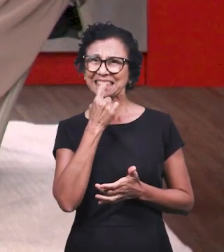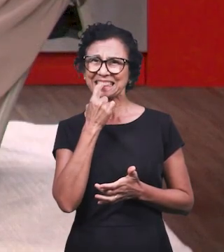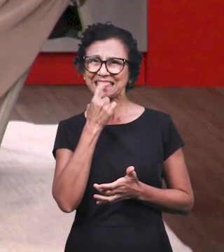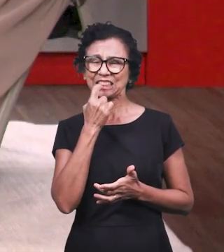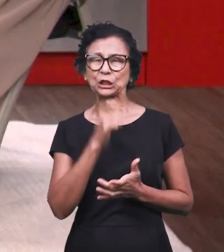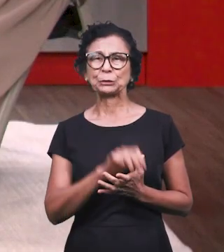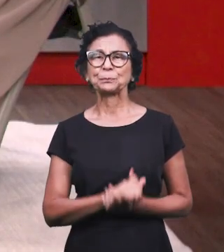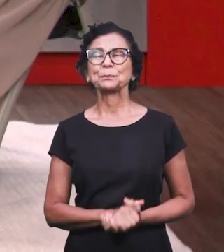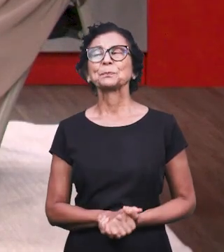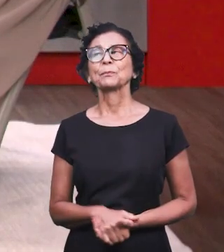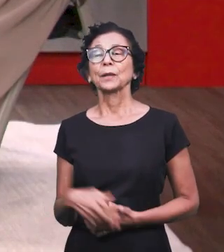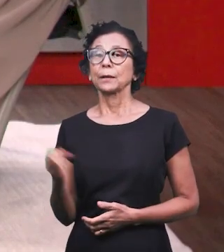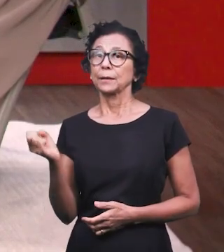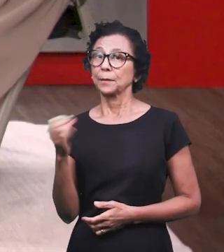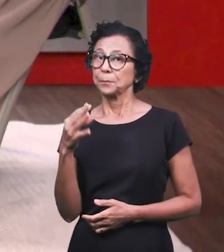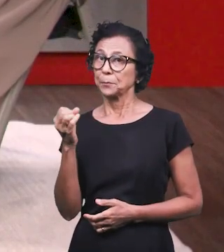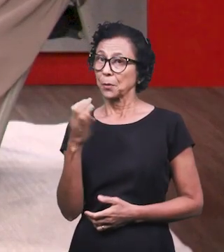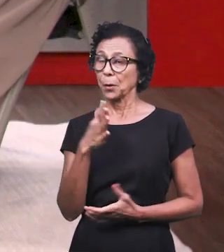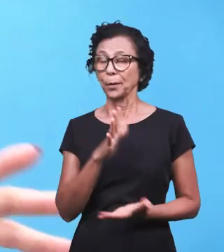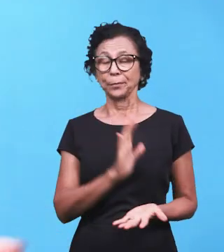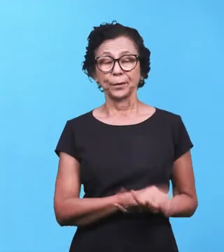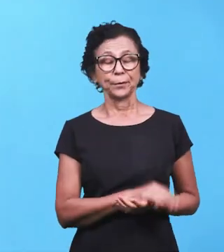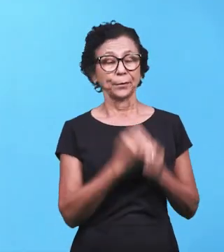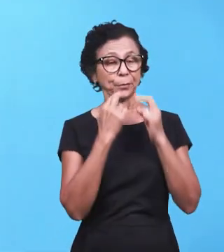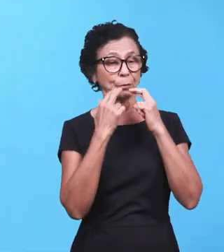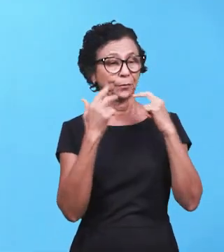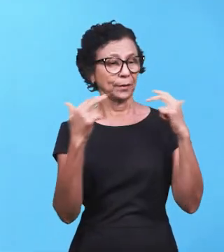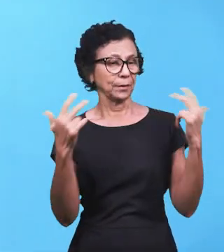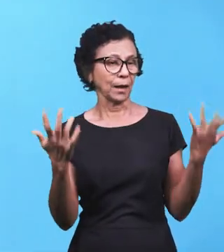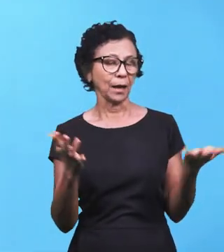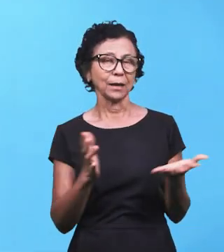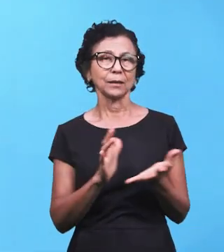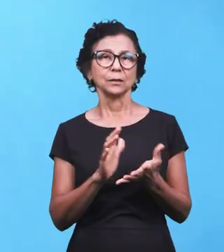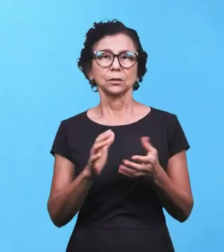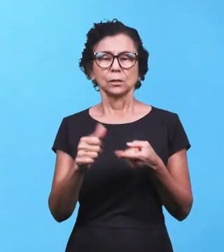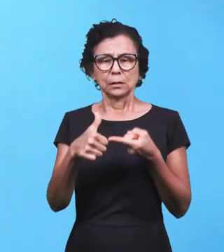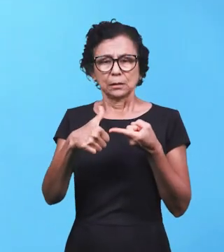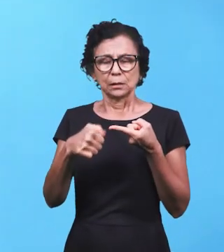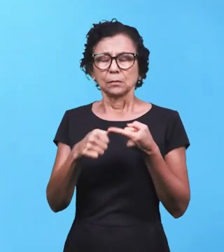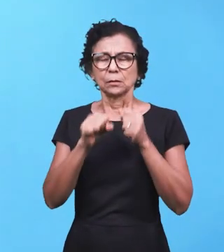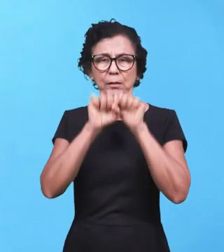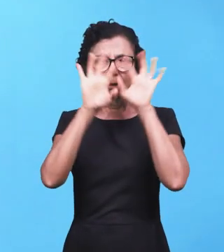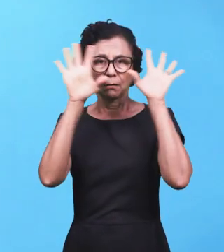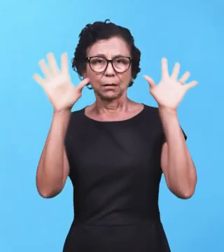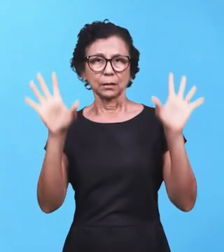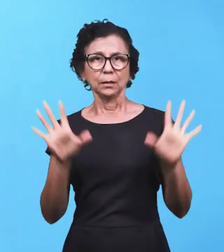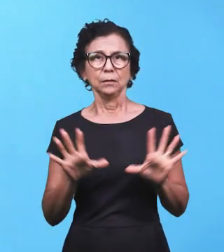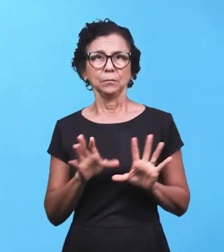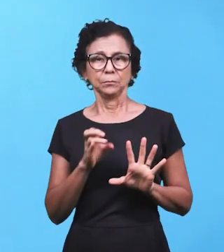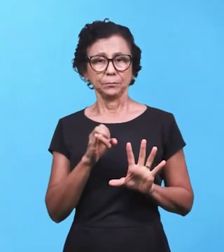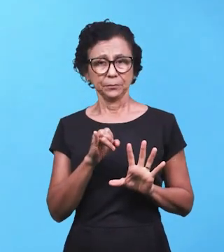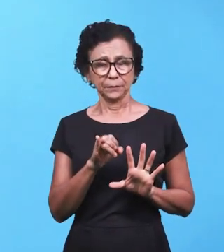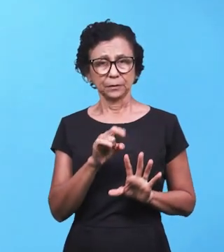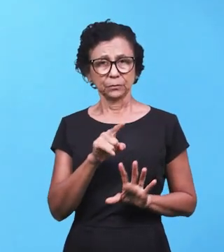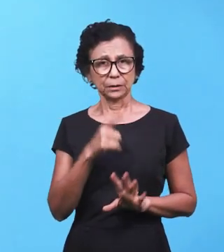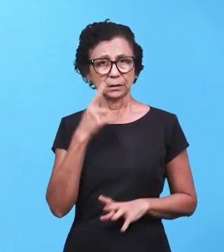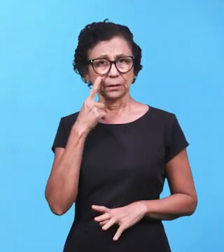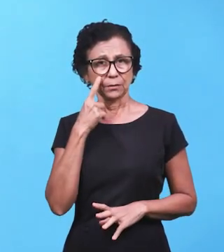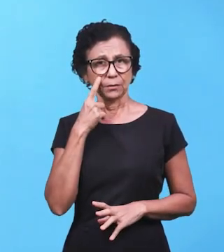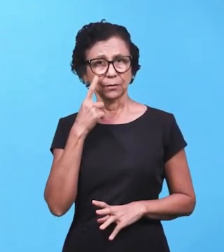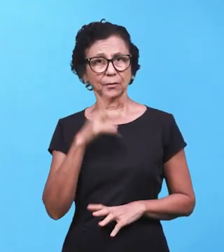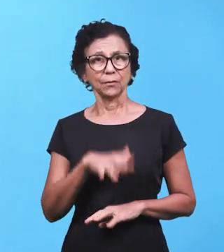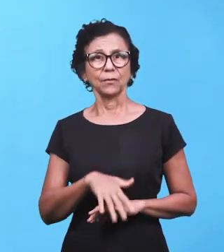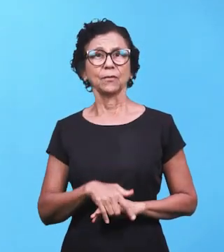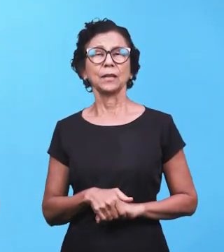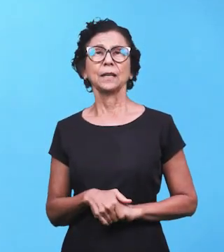exatamente. Tem esse modismo dos cremes dentais whitenings, branqueadores, mas se você pegar a fórmula deles, eles